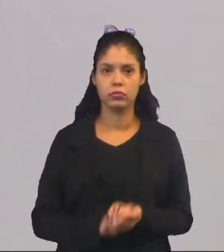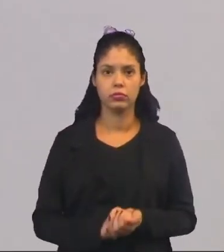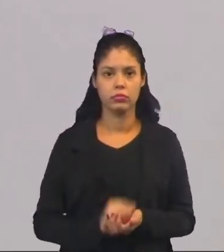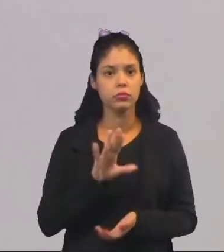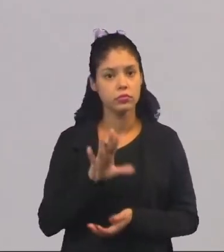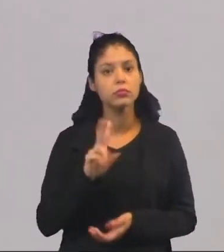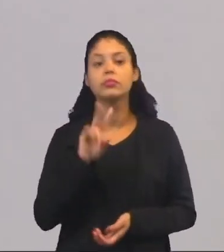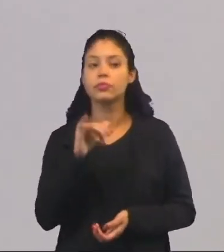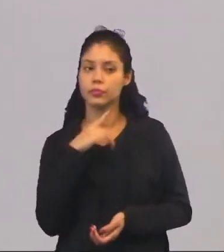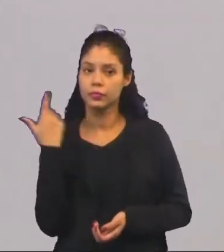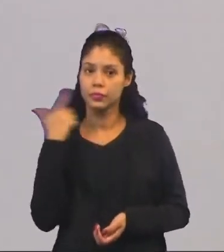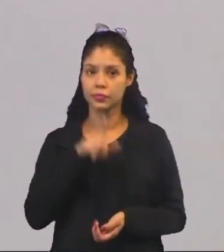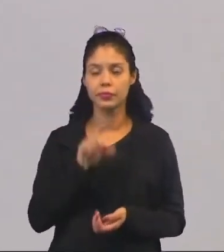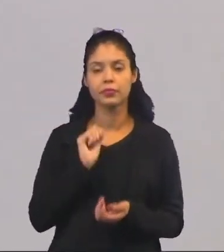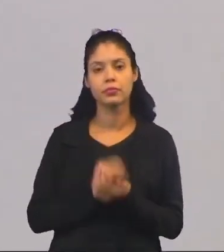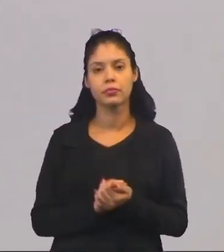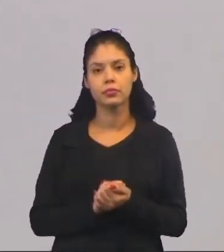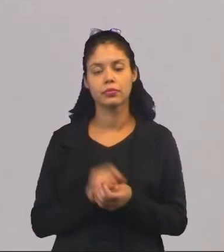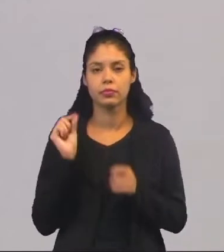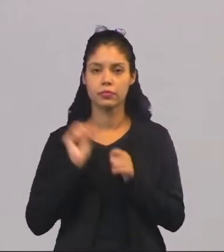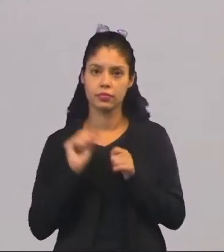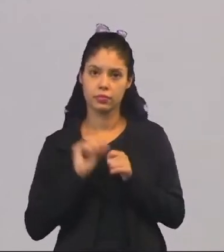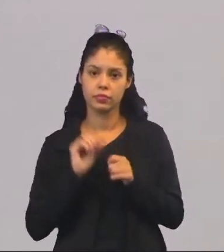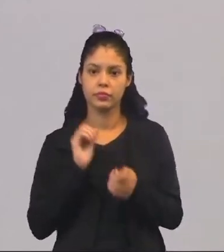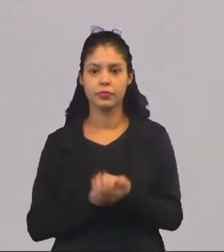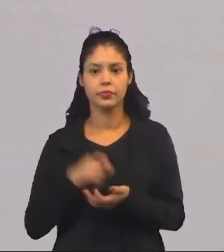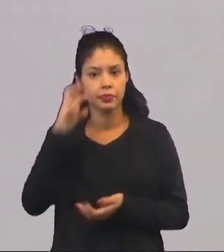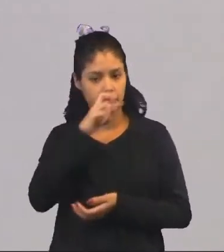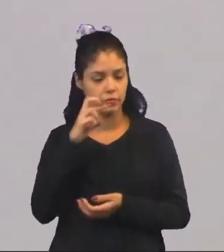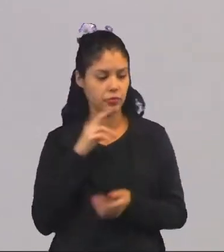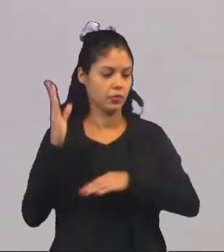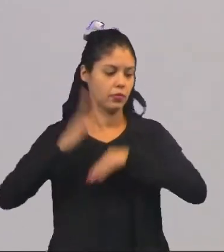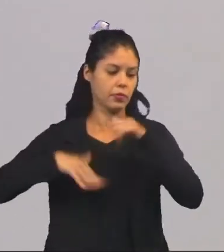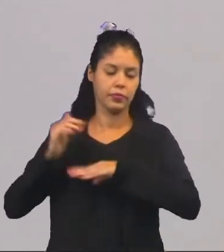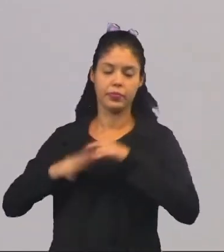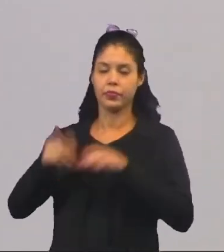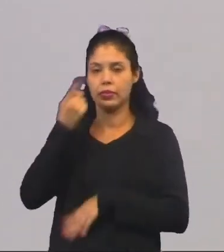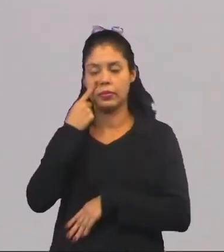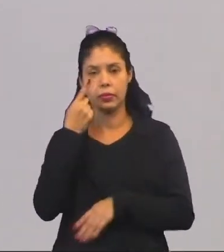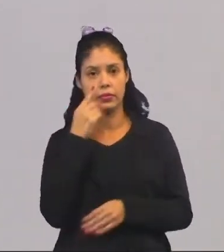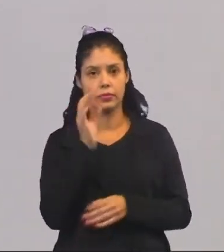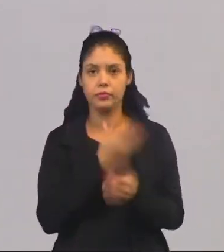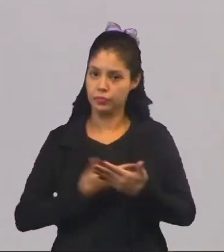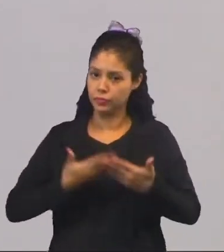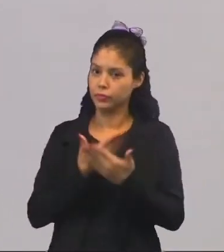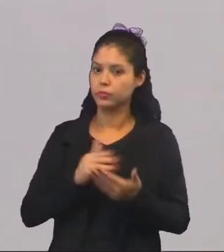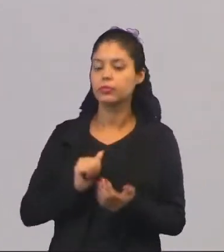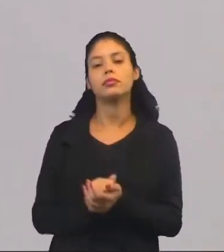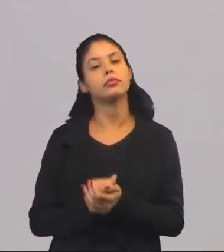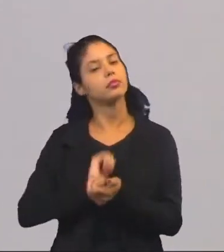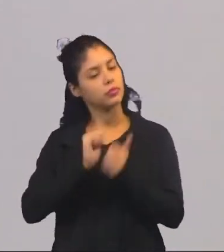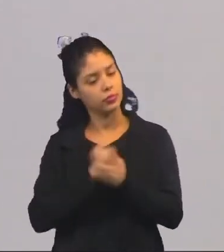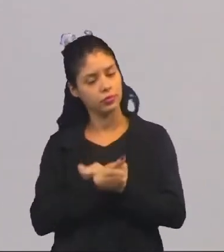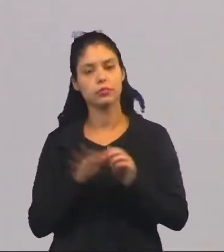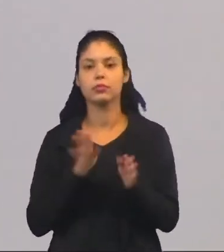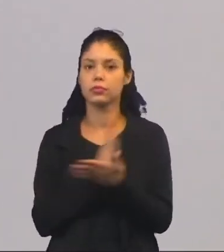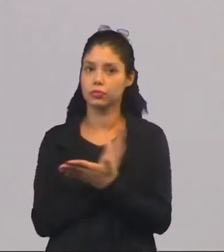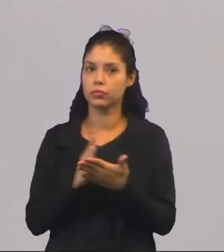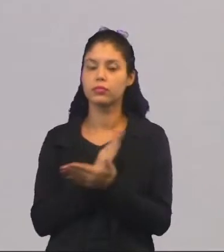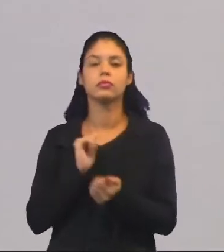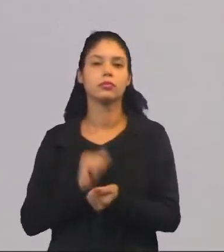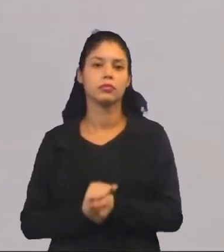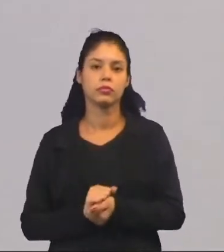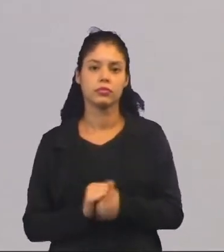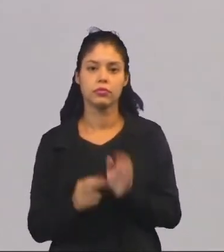aí a depender a gente consegue executar e lembra que precisa da supervisão do profissional, do professor ali orientando, então a gente consegue adaptar algumas regras, por mais